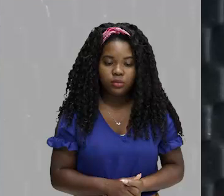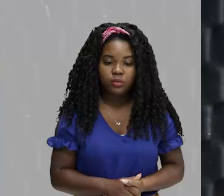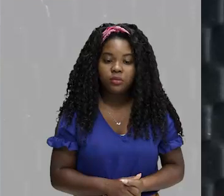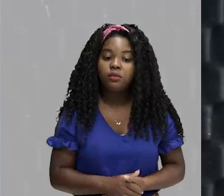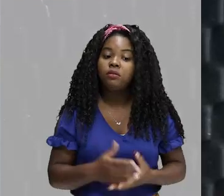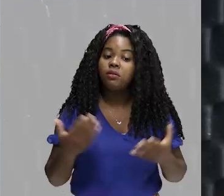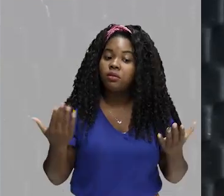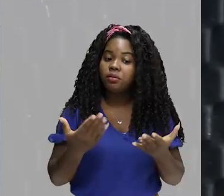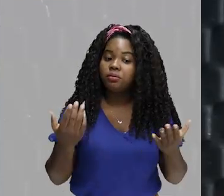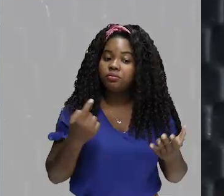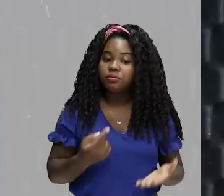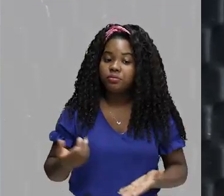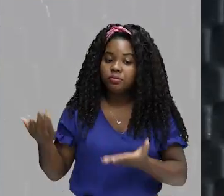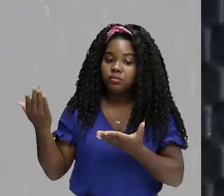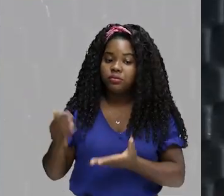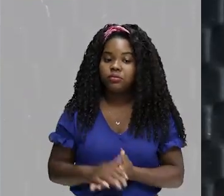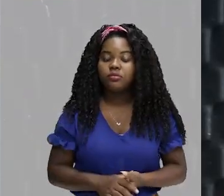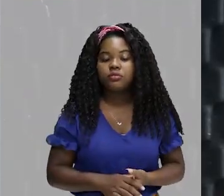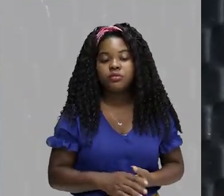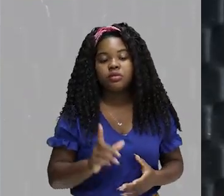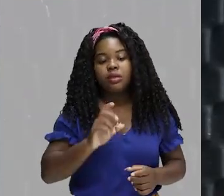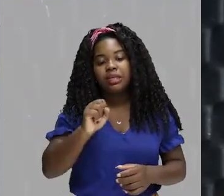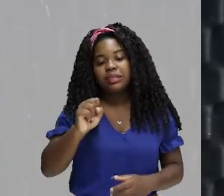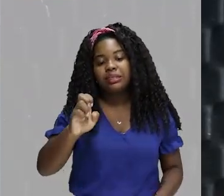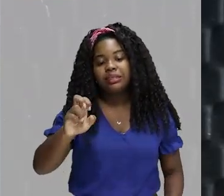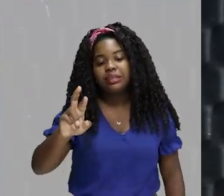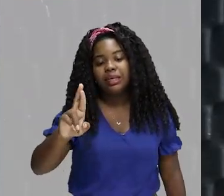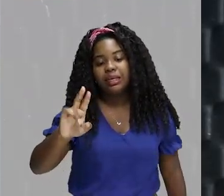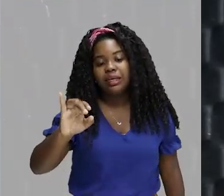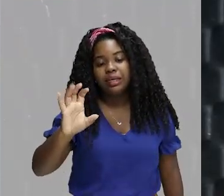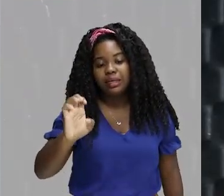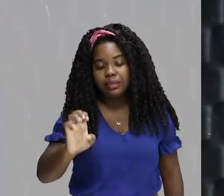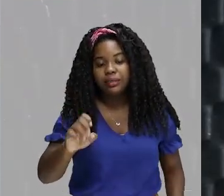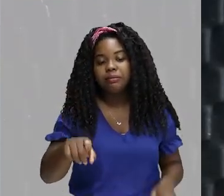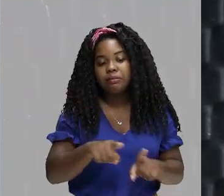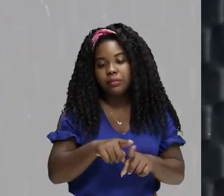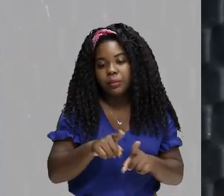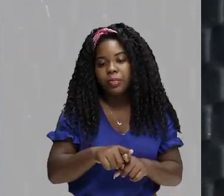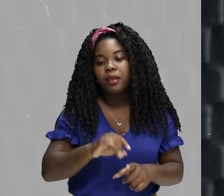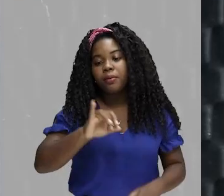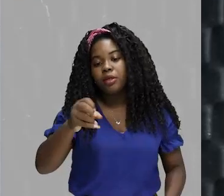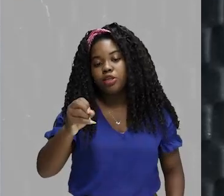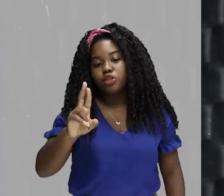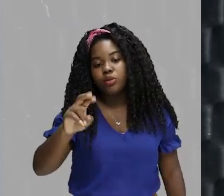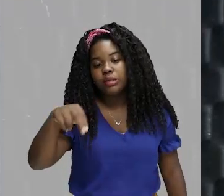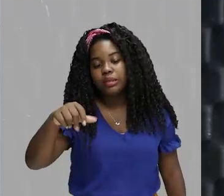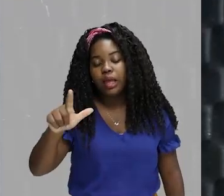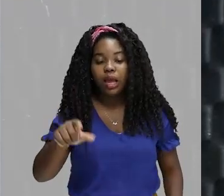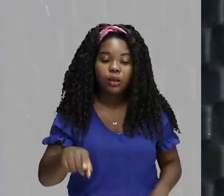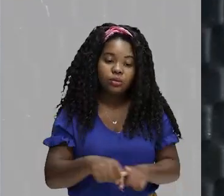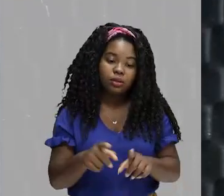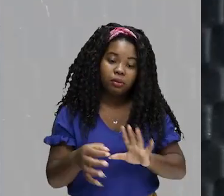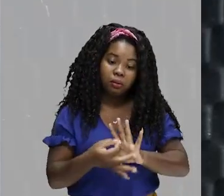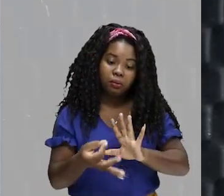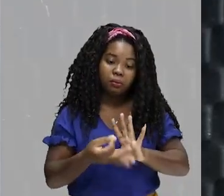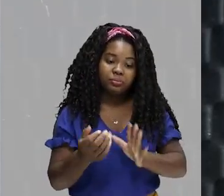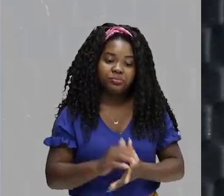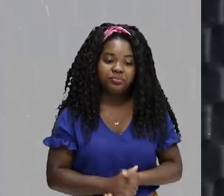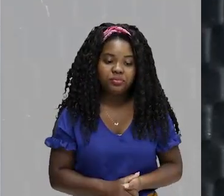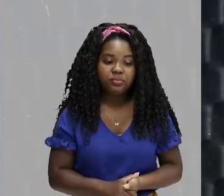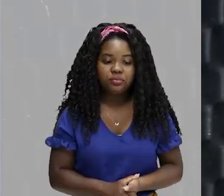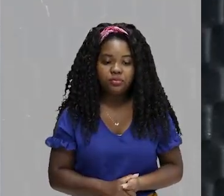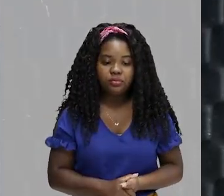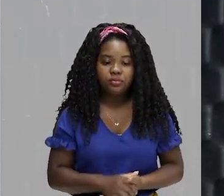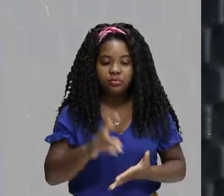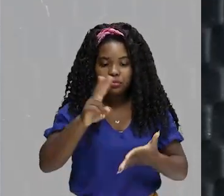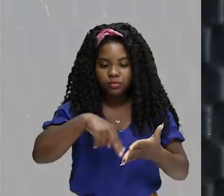que vocês já ouviram muito isso aí em série, em reportagens, tá? Em comentários. Então, metiste la